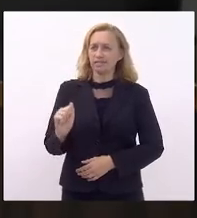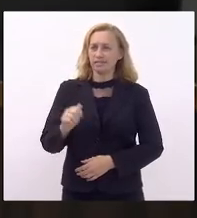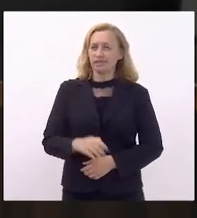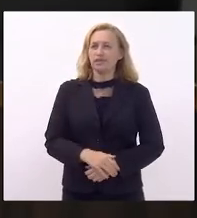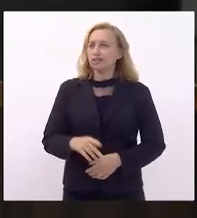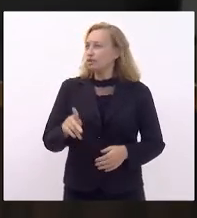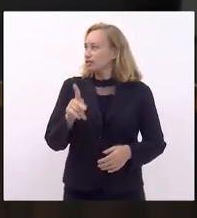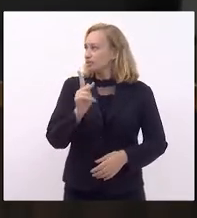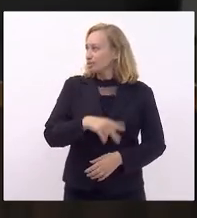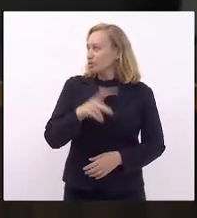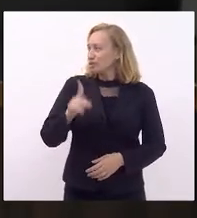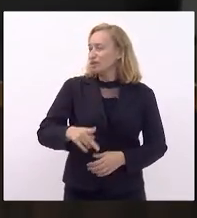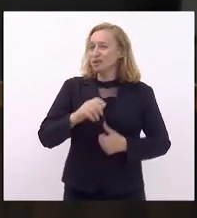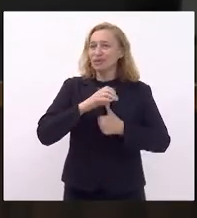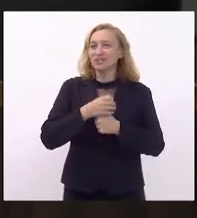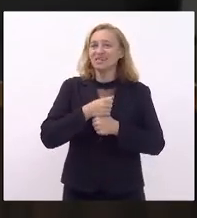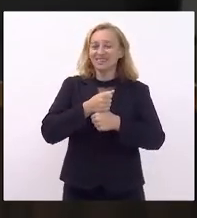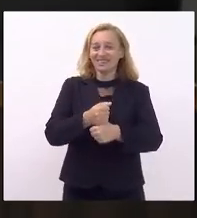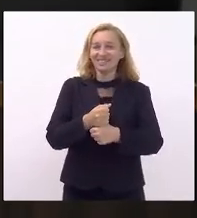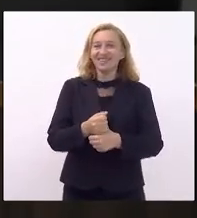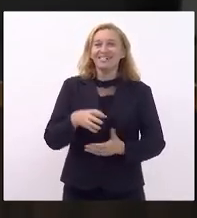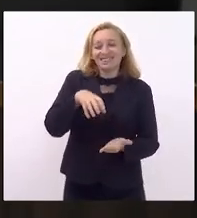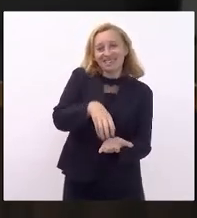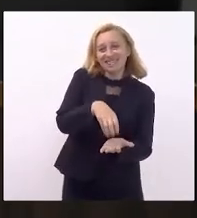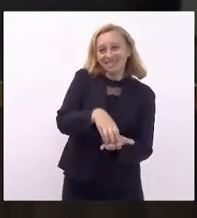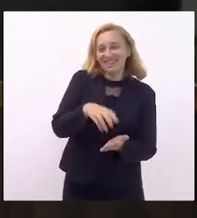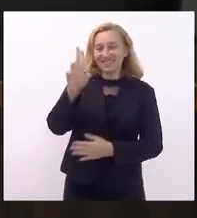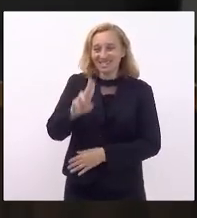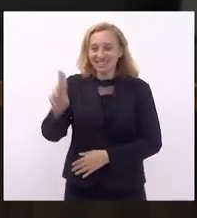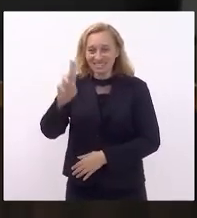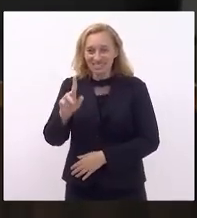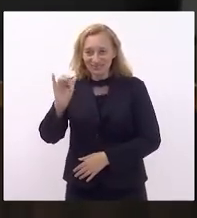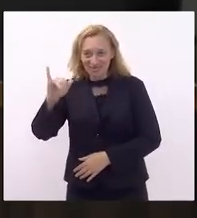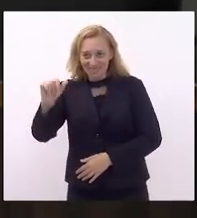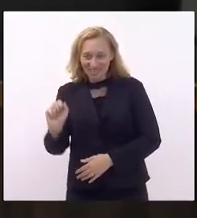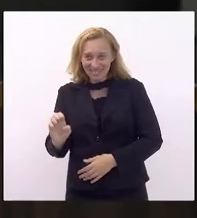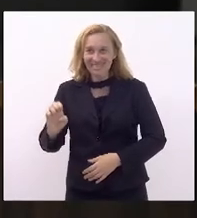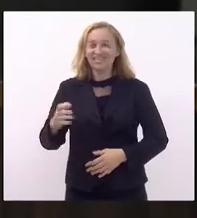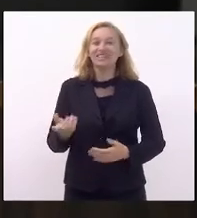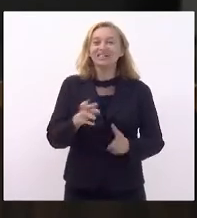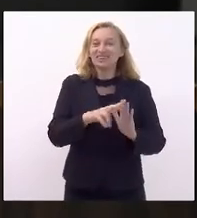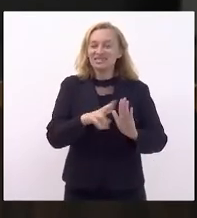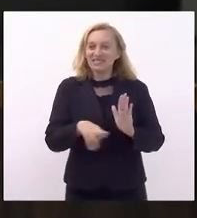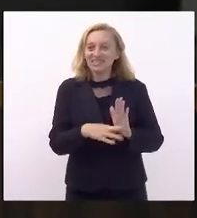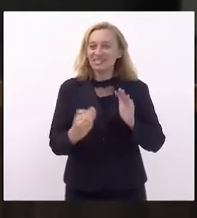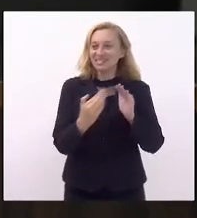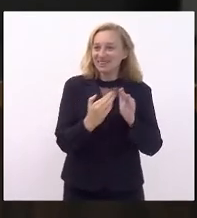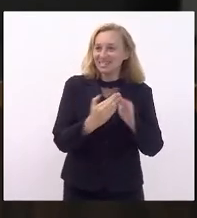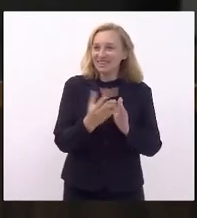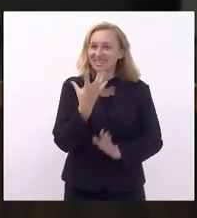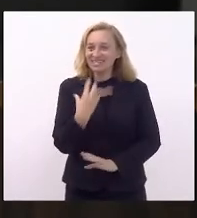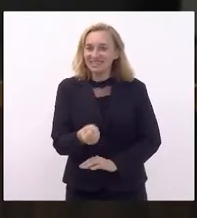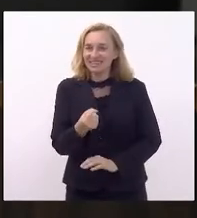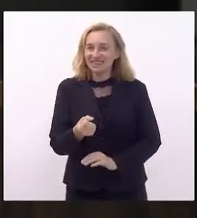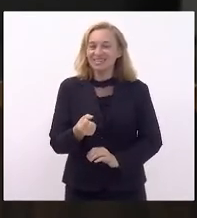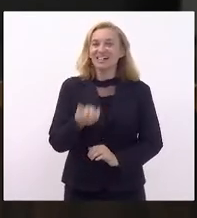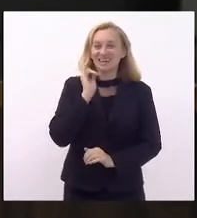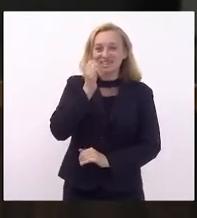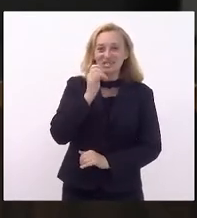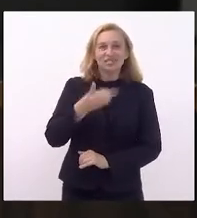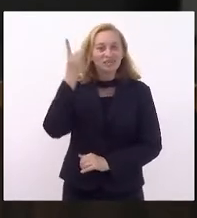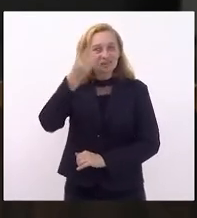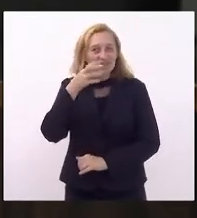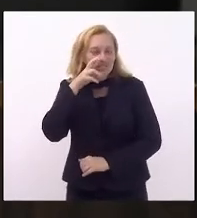Professor e pró-reitor de administrativo do Centro Universitário Geraldo de Biase. Aparecida comissão de normas internas e proposições externas, favorável ao deputado